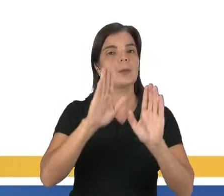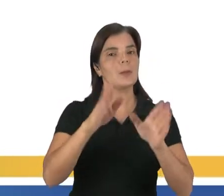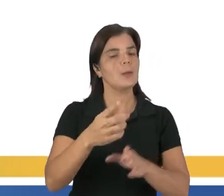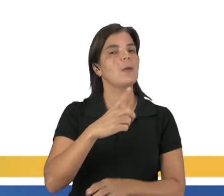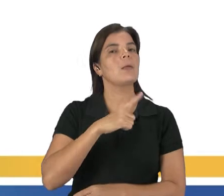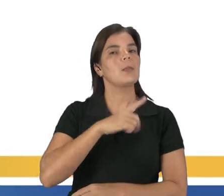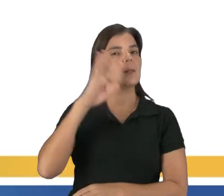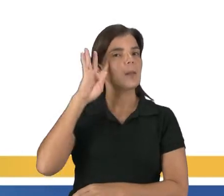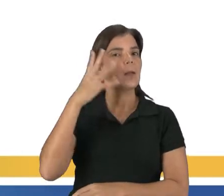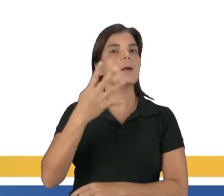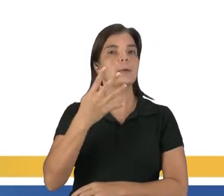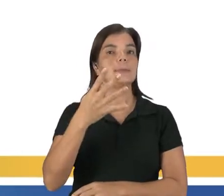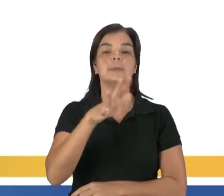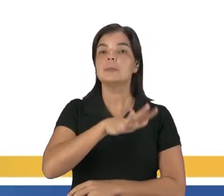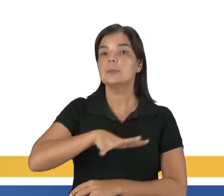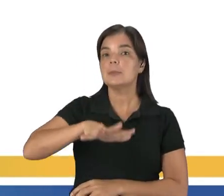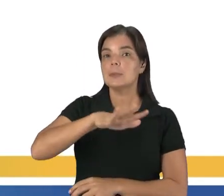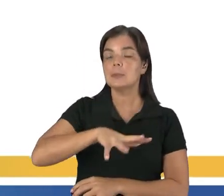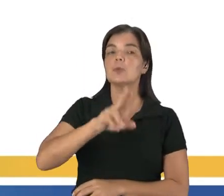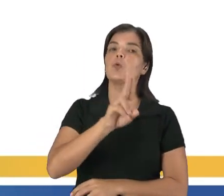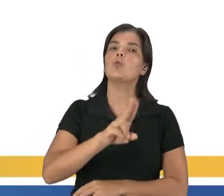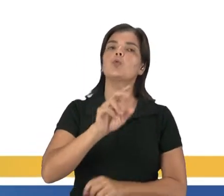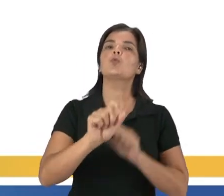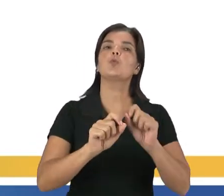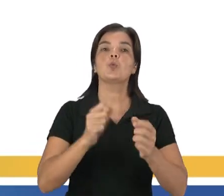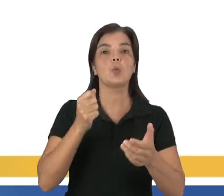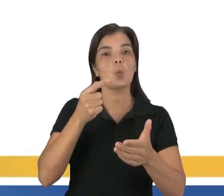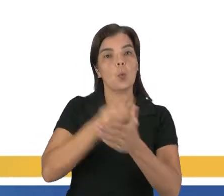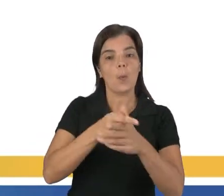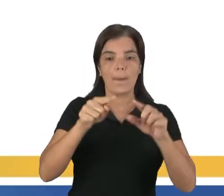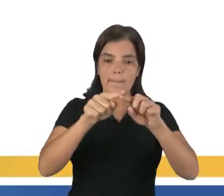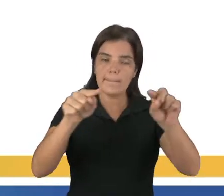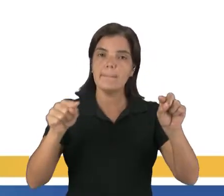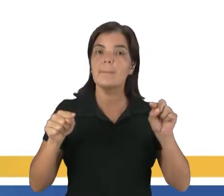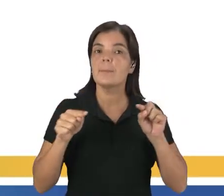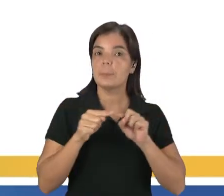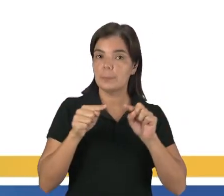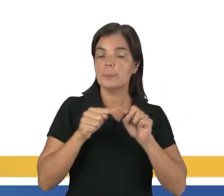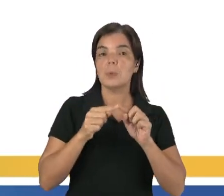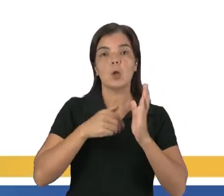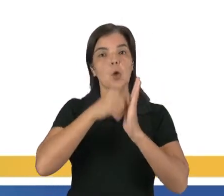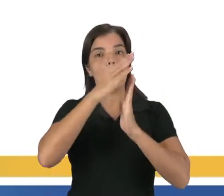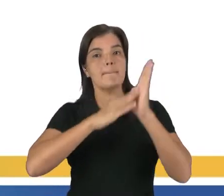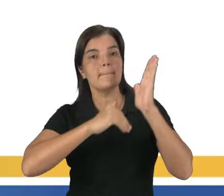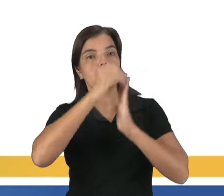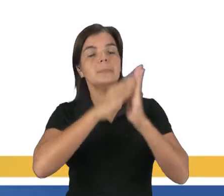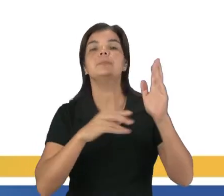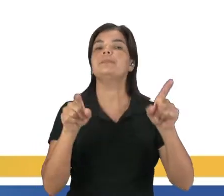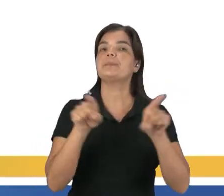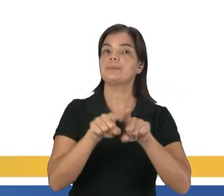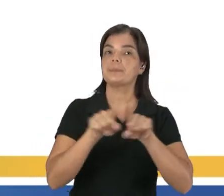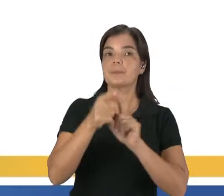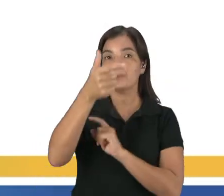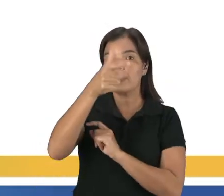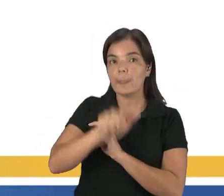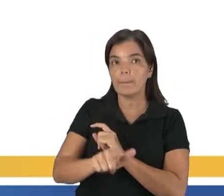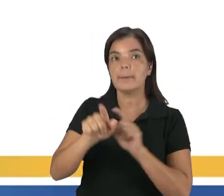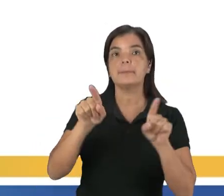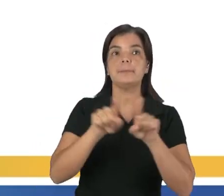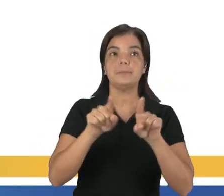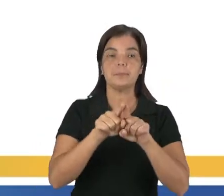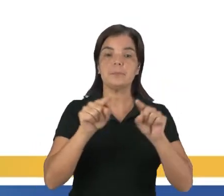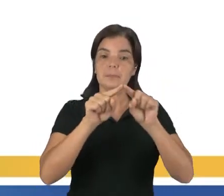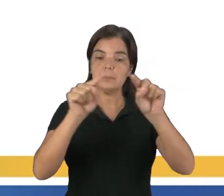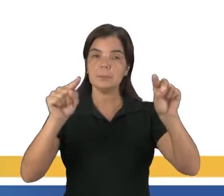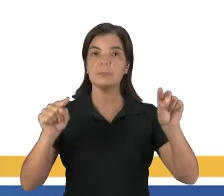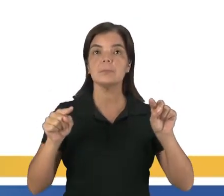já vai ter o resultado da área. A gente usa muito isso para comprar piso, para saber a área que você vai pintar. Então, de novo, a área do